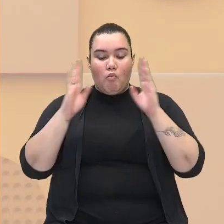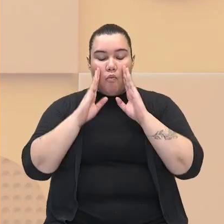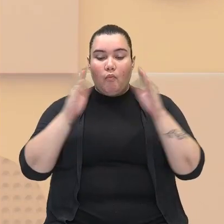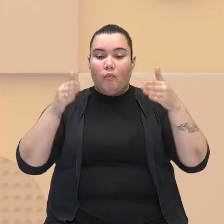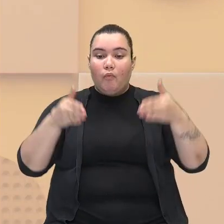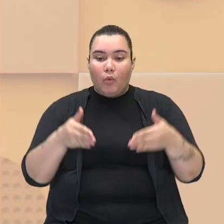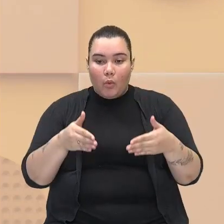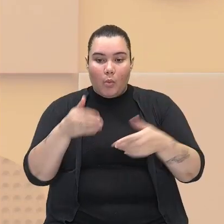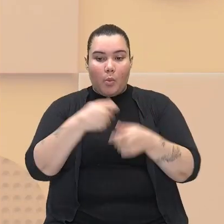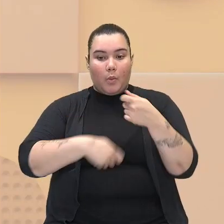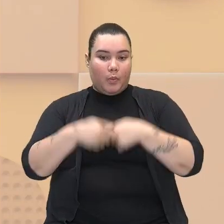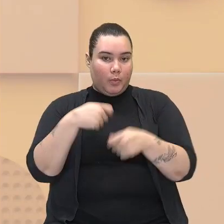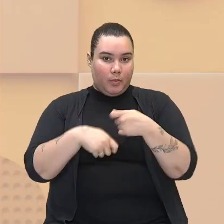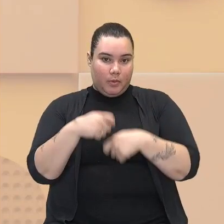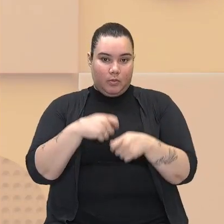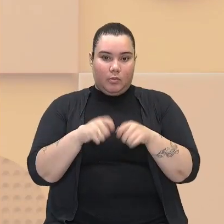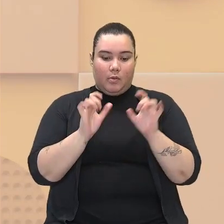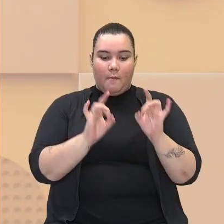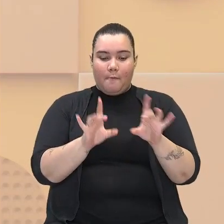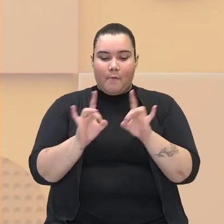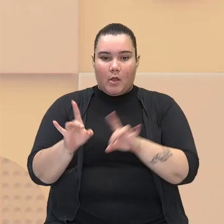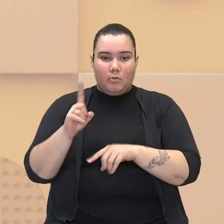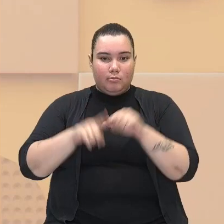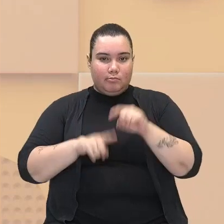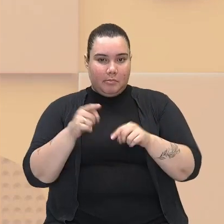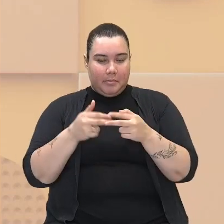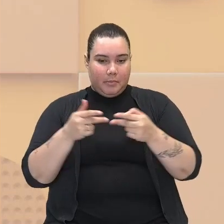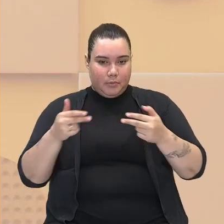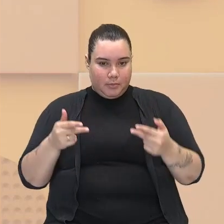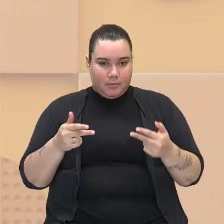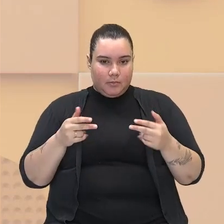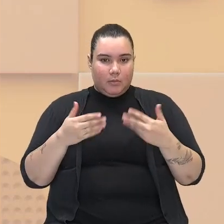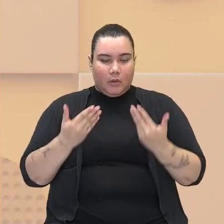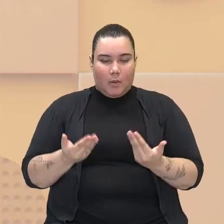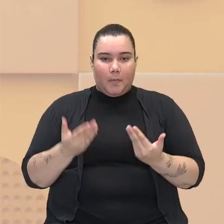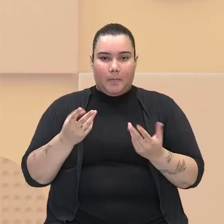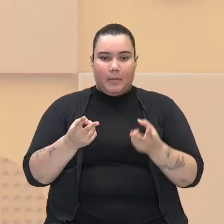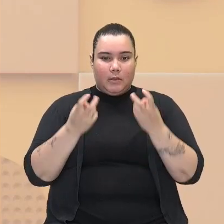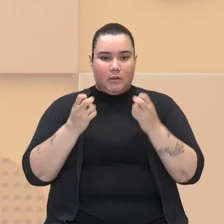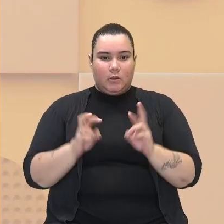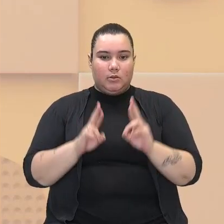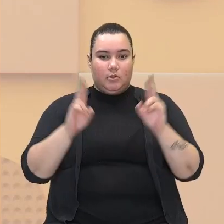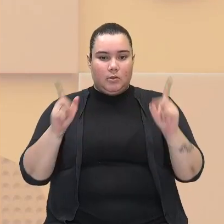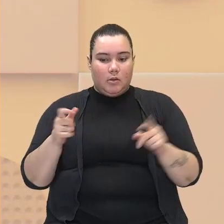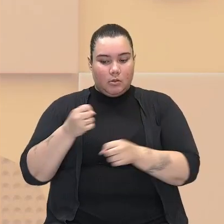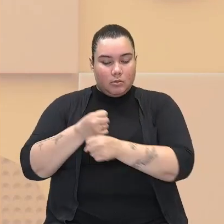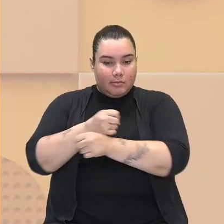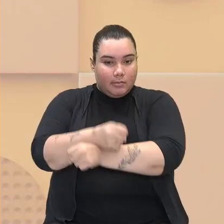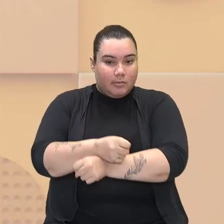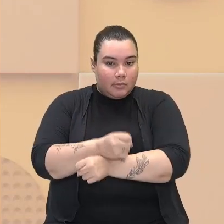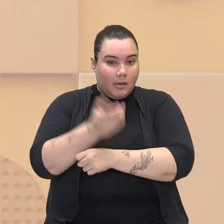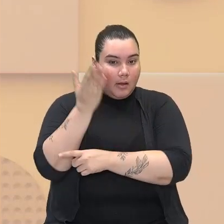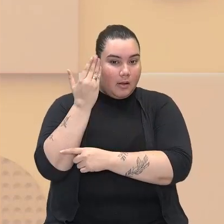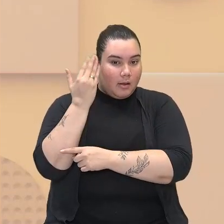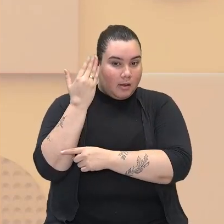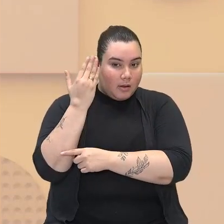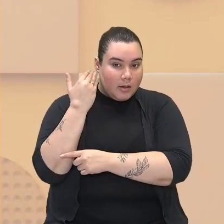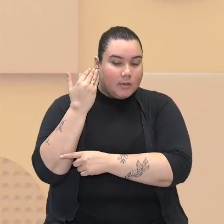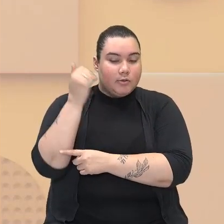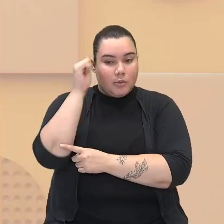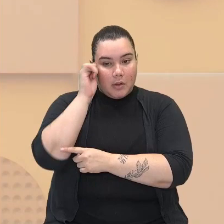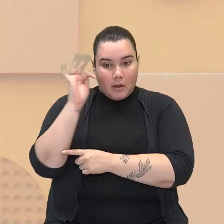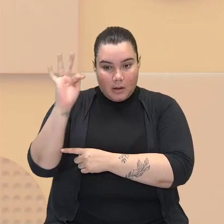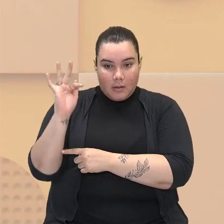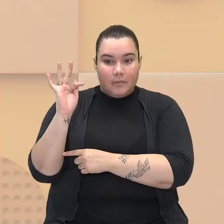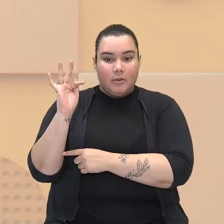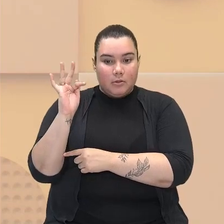para a economia mercantilista. Então tem uma diferença muito grande entre a escravidão que era praticada ali pelos africanos, pelos